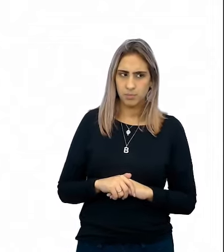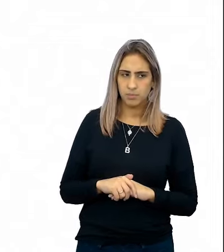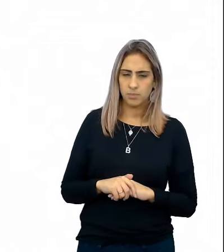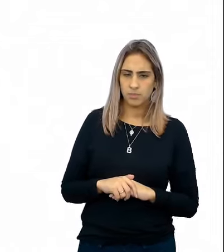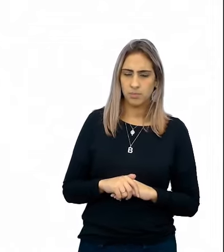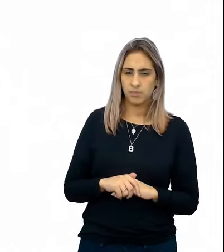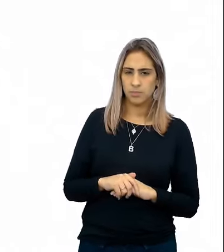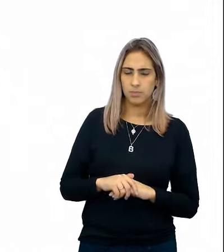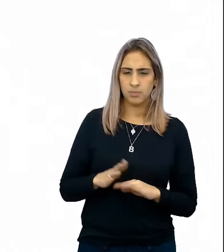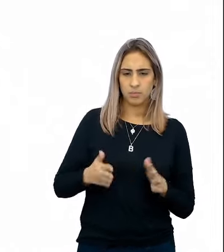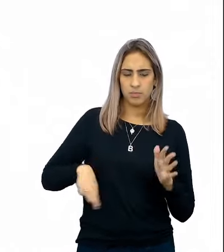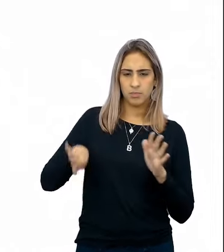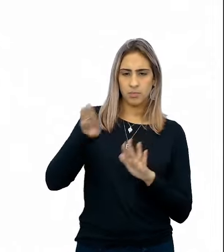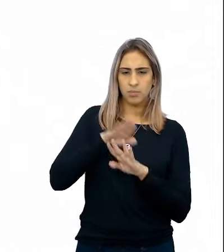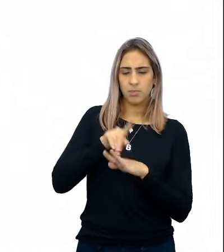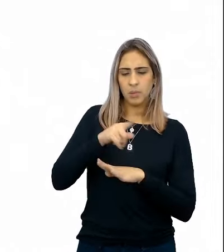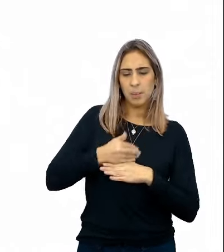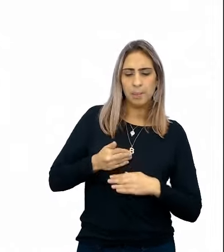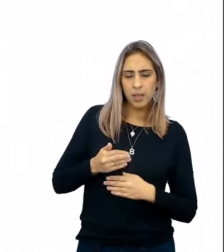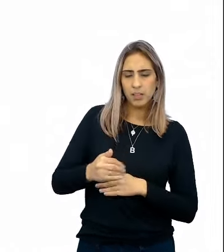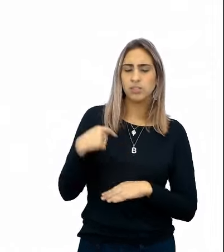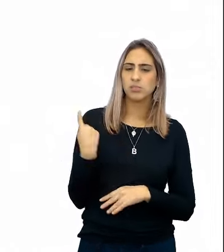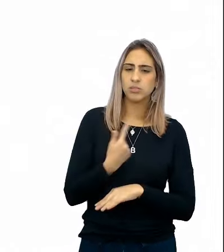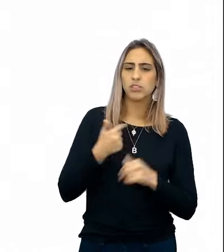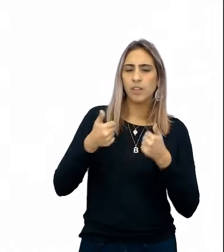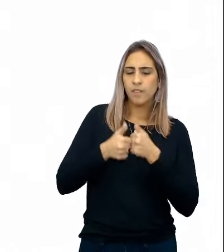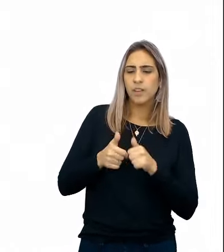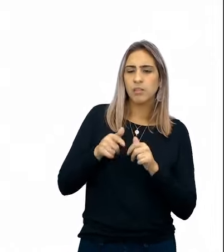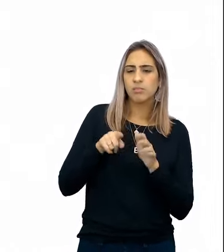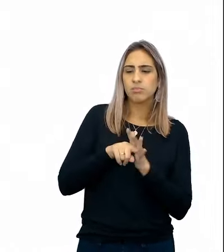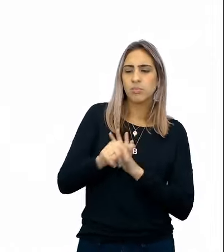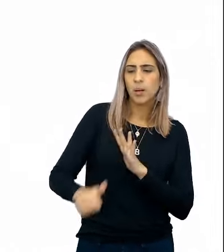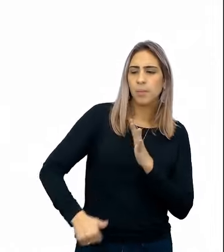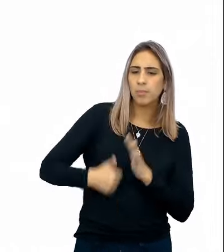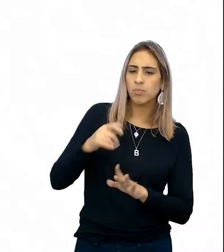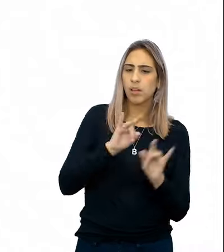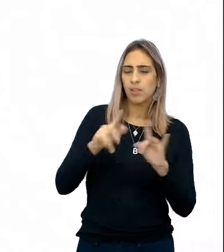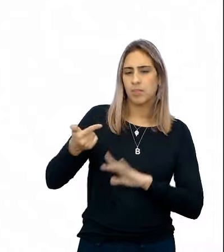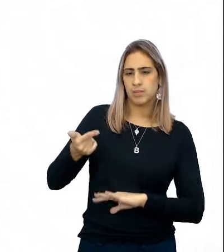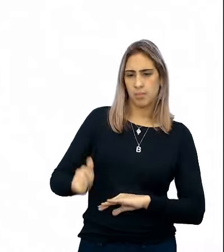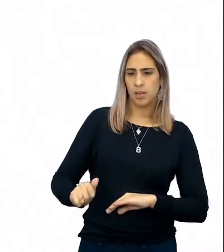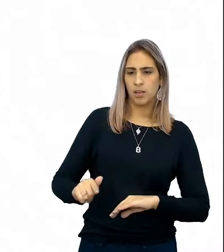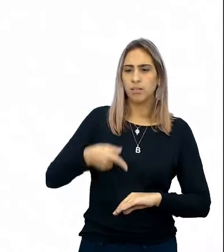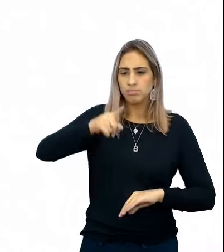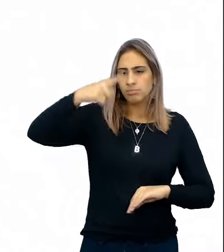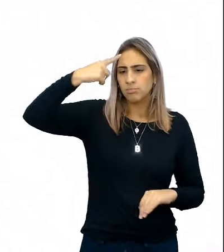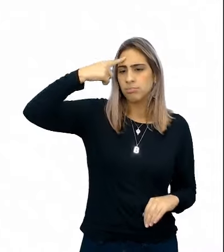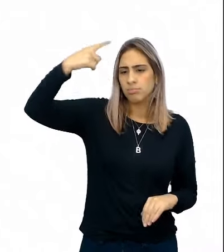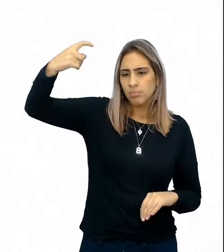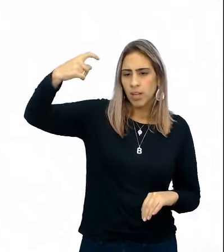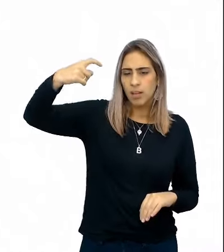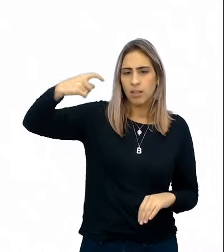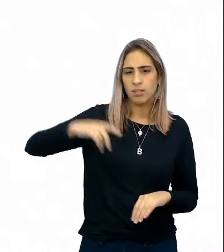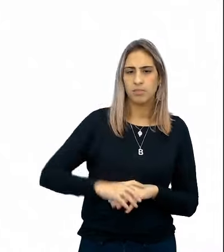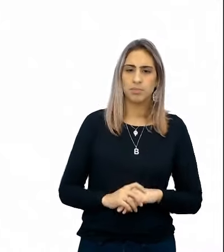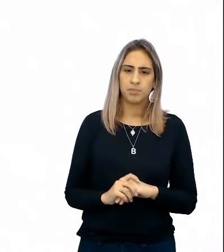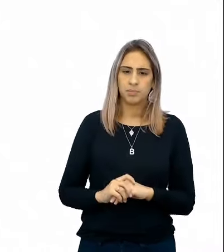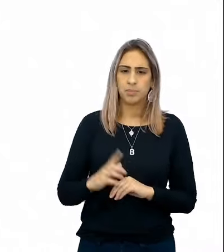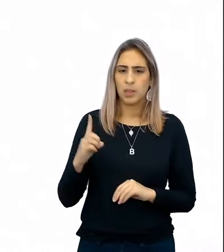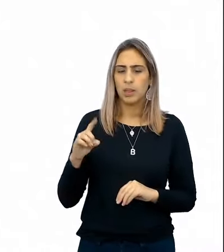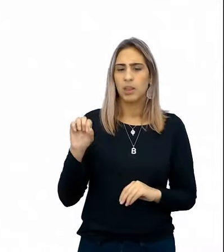cima dela e a partir dela. E aí a gente fica com a comida mais gostosa cada vez mais. É essa a ideia do desdobramento.